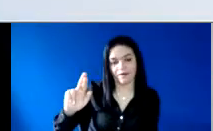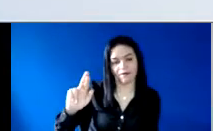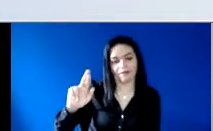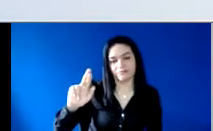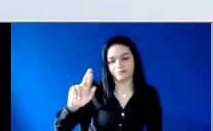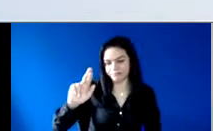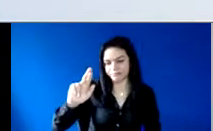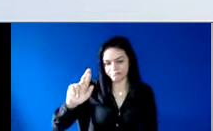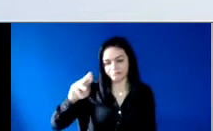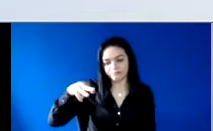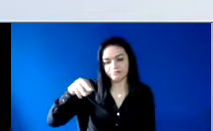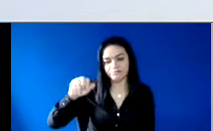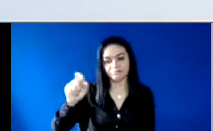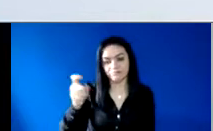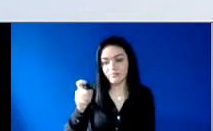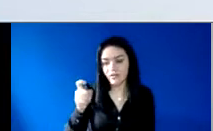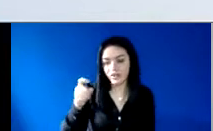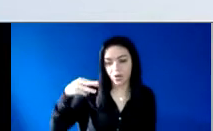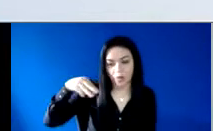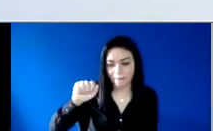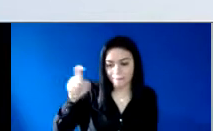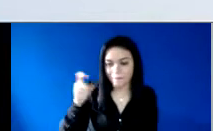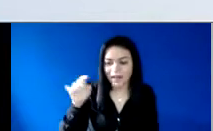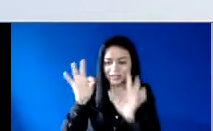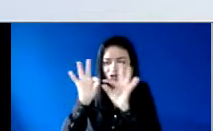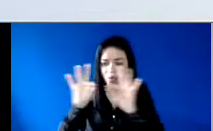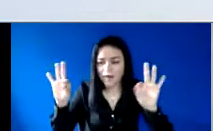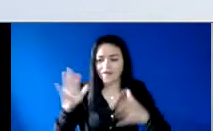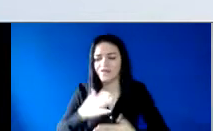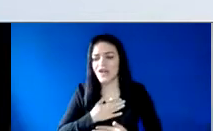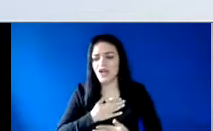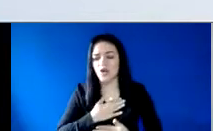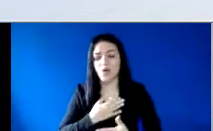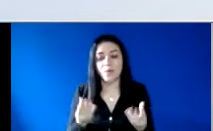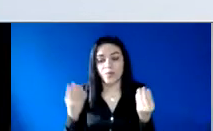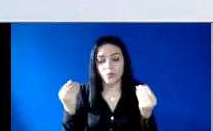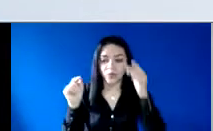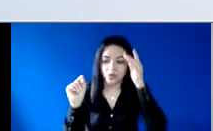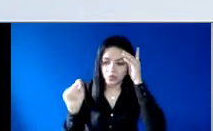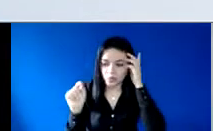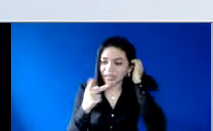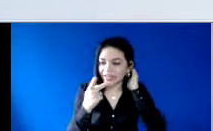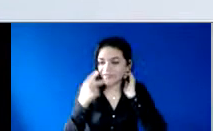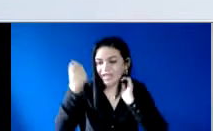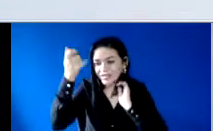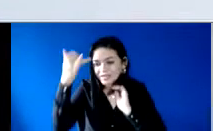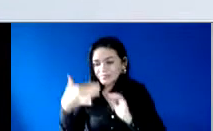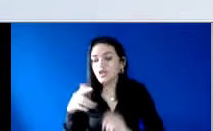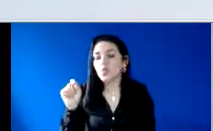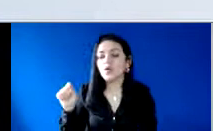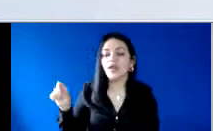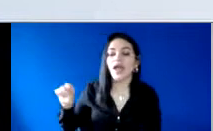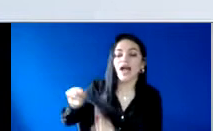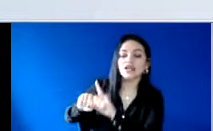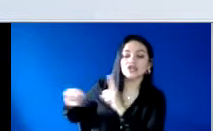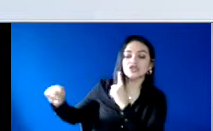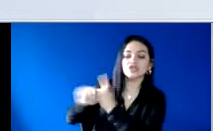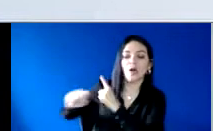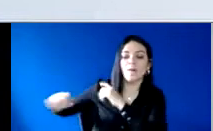de todos também. O Marx tem uma frase que eu gosto muito, que ele diz que o que move a sociedade não é